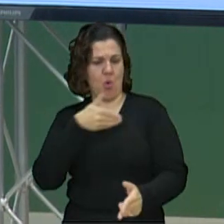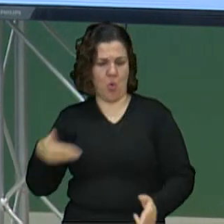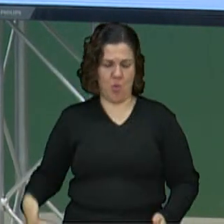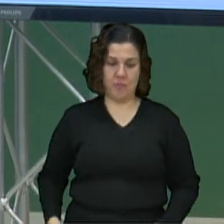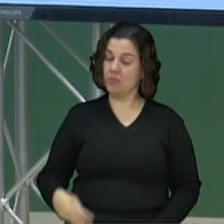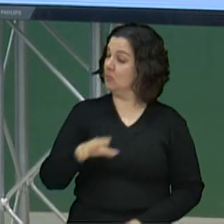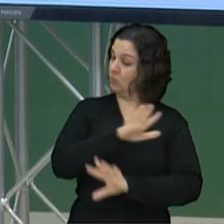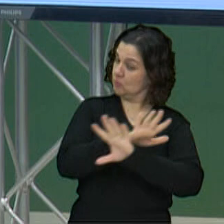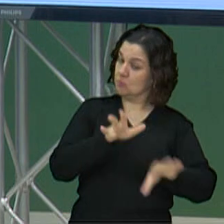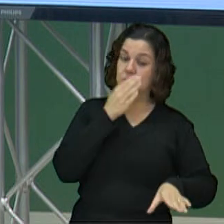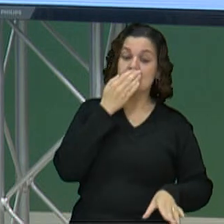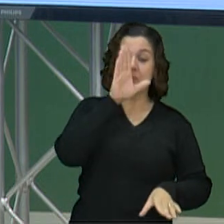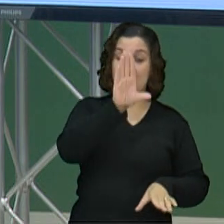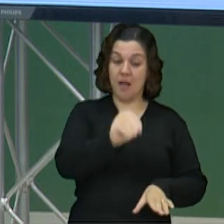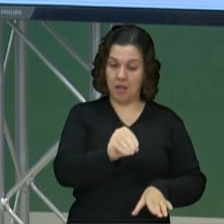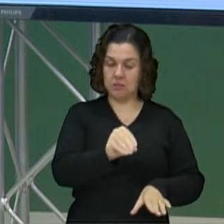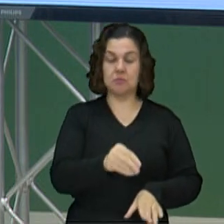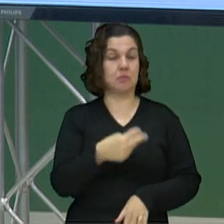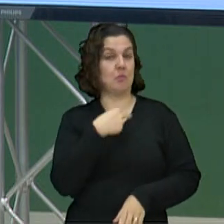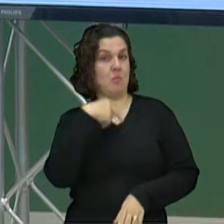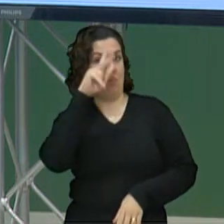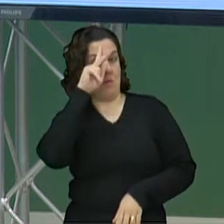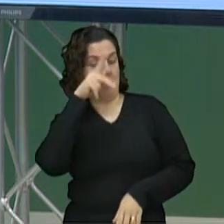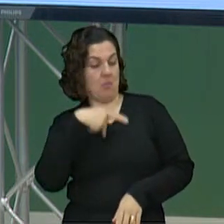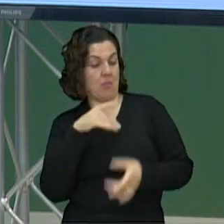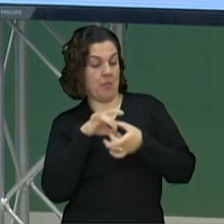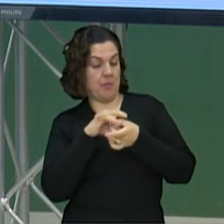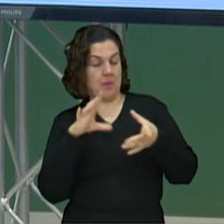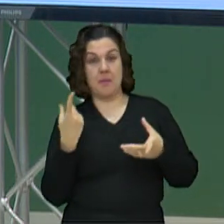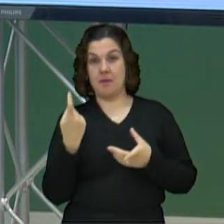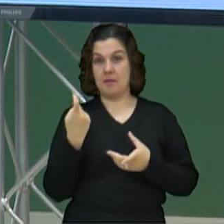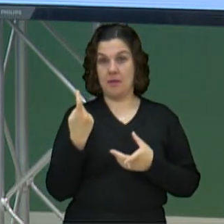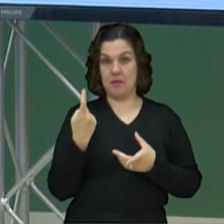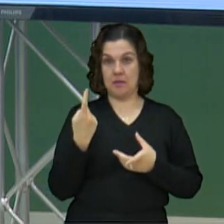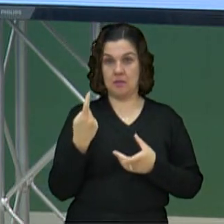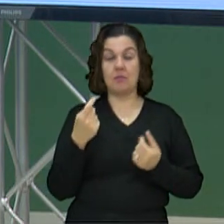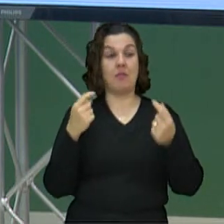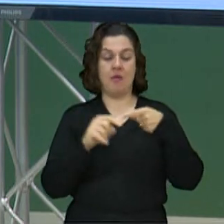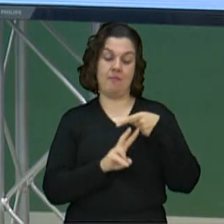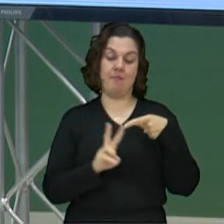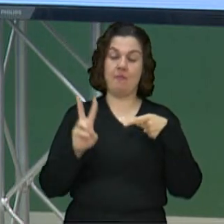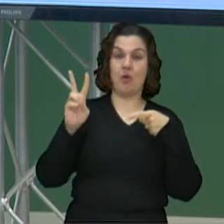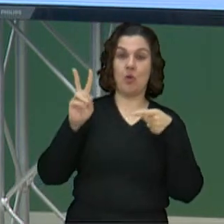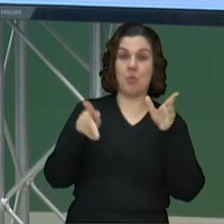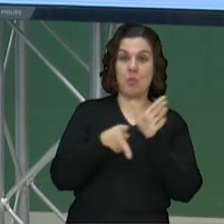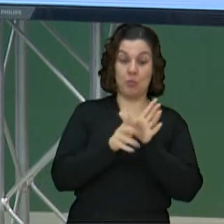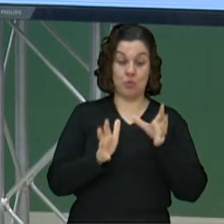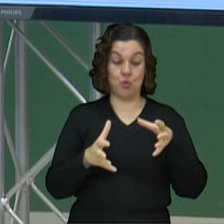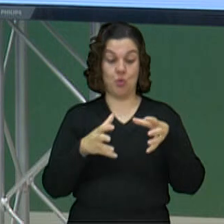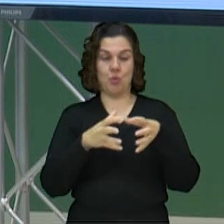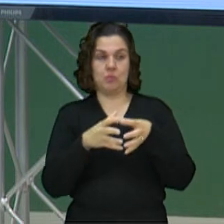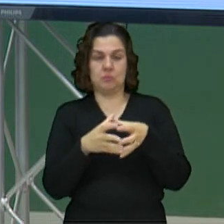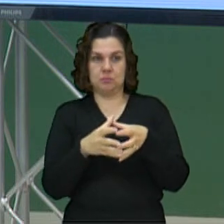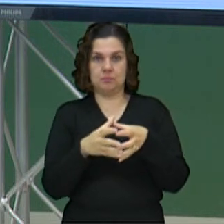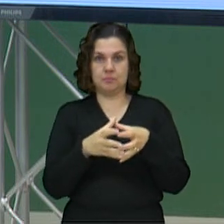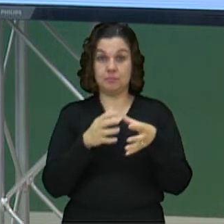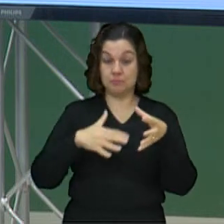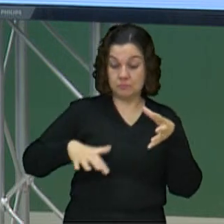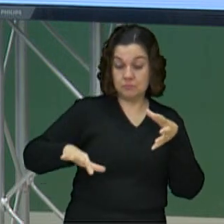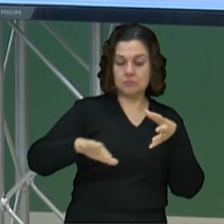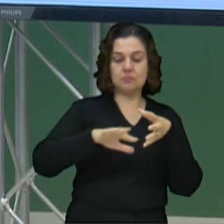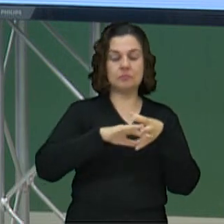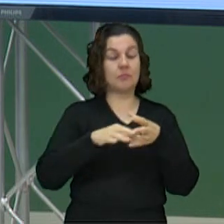se pensar. Então, não há liberdade individual nenhuma. Lembre-se, valorização do grupo, da